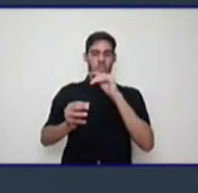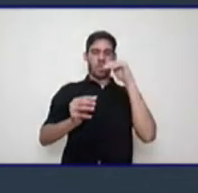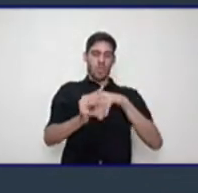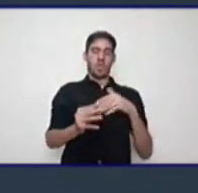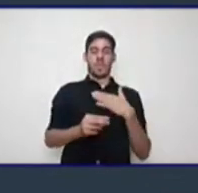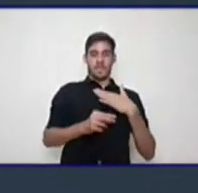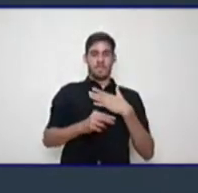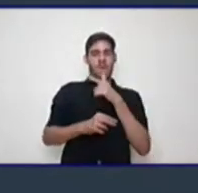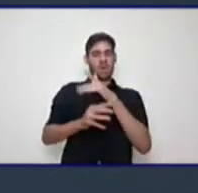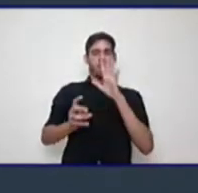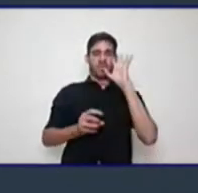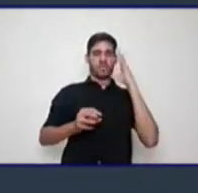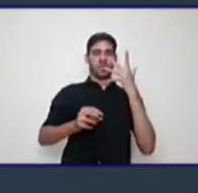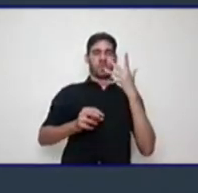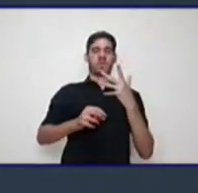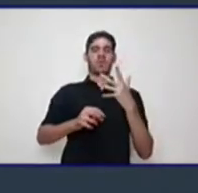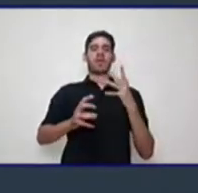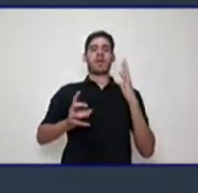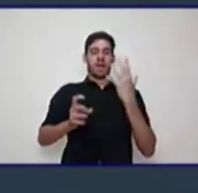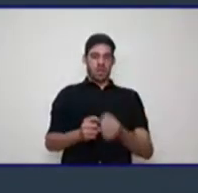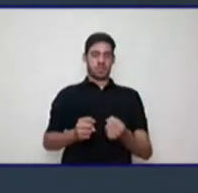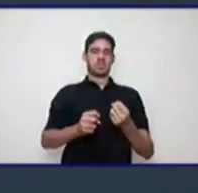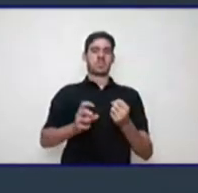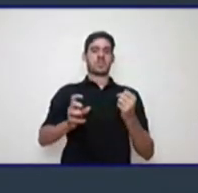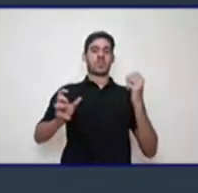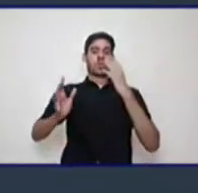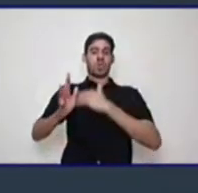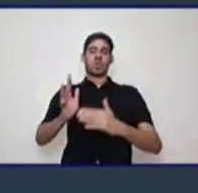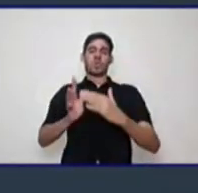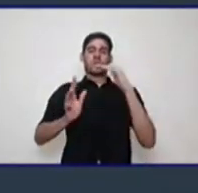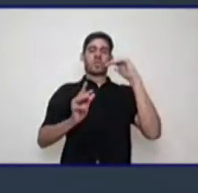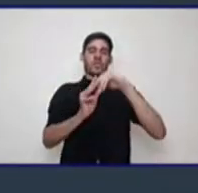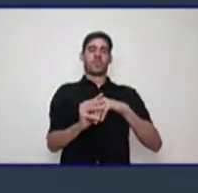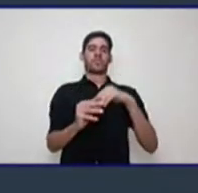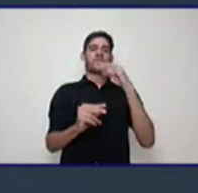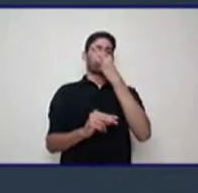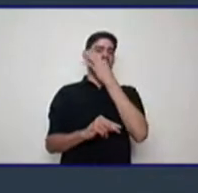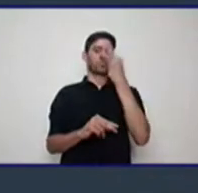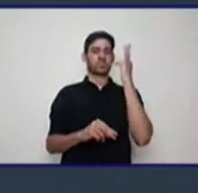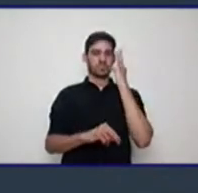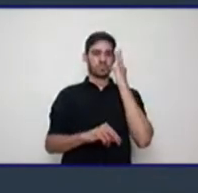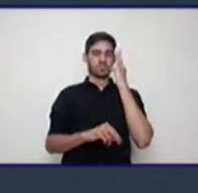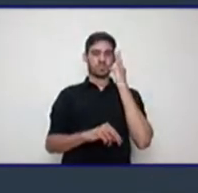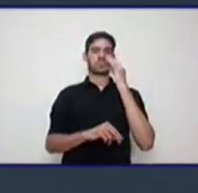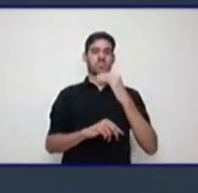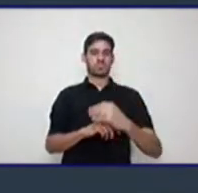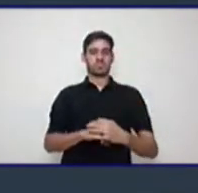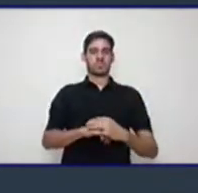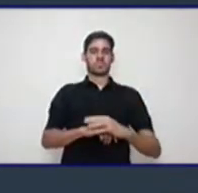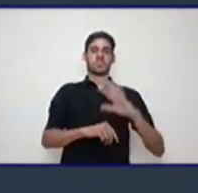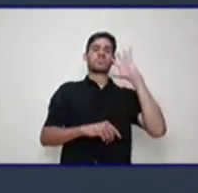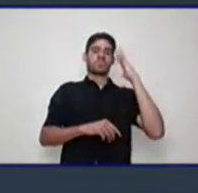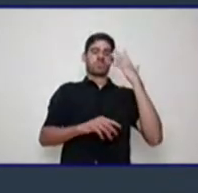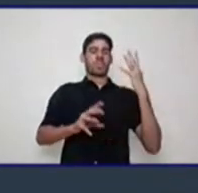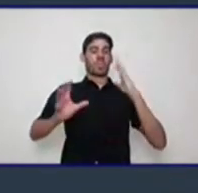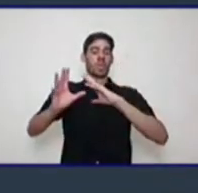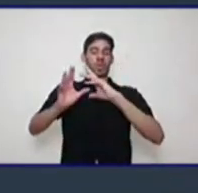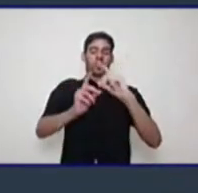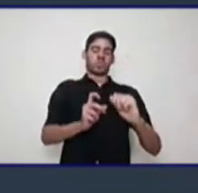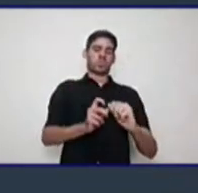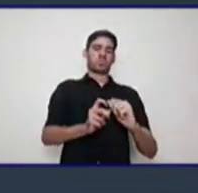essa conclusão e estou aderindo integralmente ao voto do eminente ministro Tarcísio Vieira de Carvalho Neto, restabelecendo na íntegra